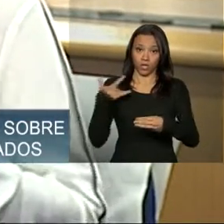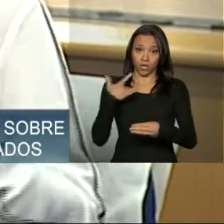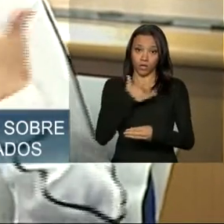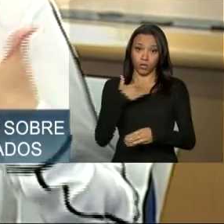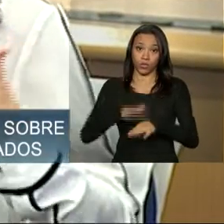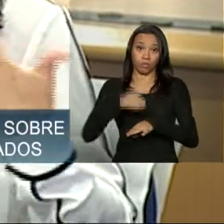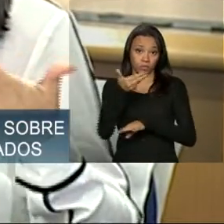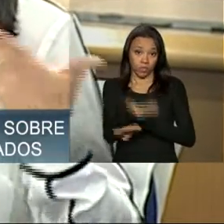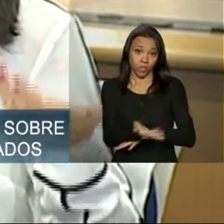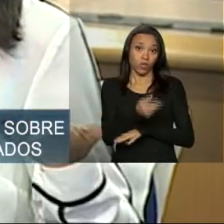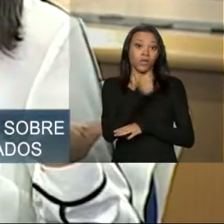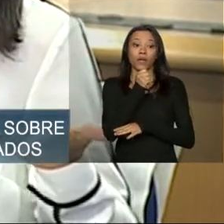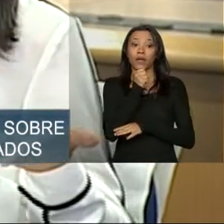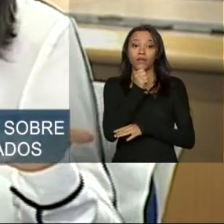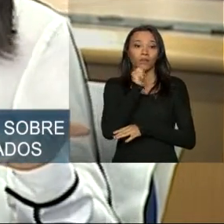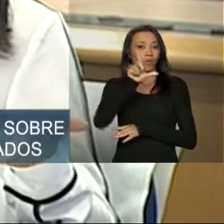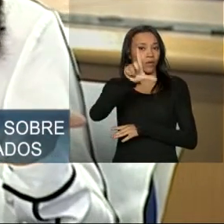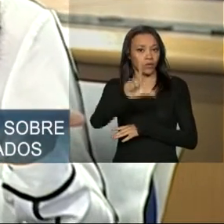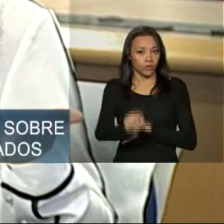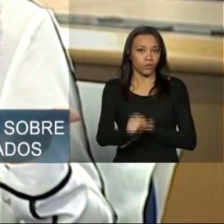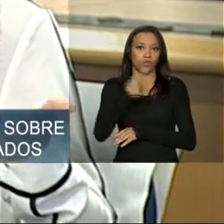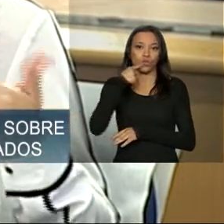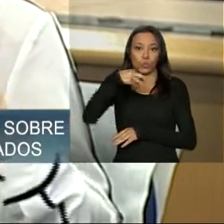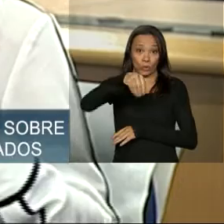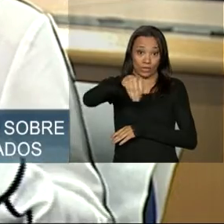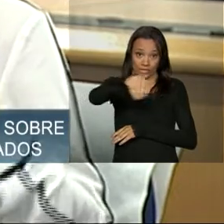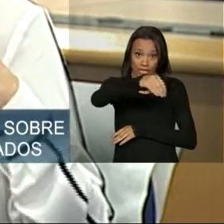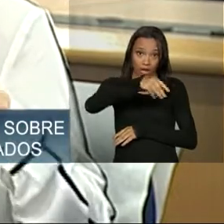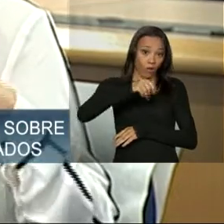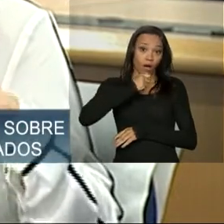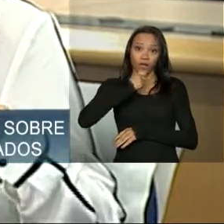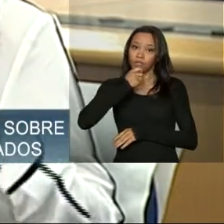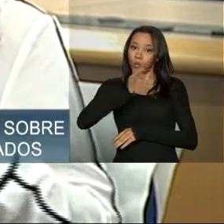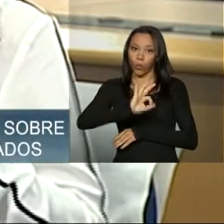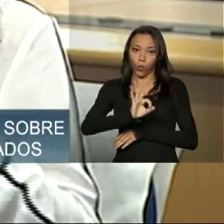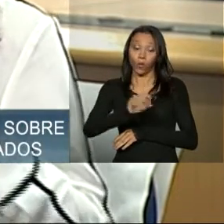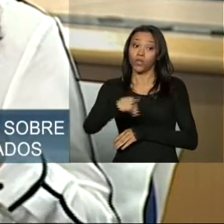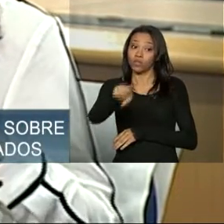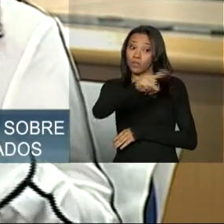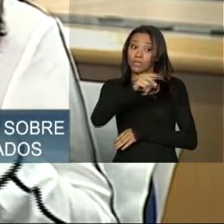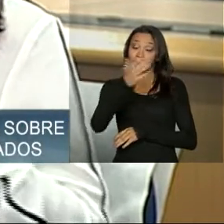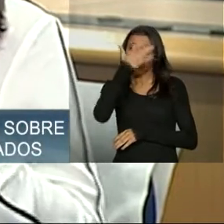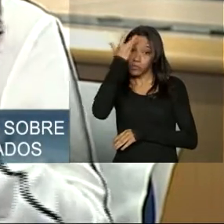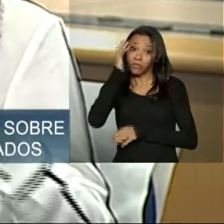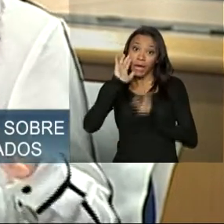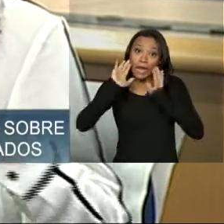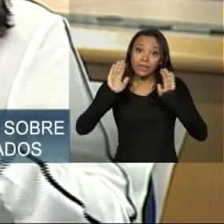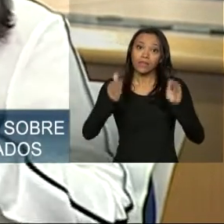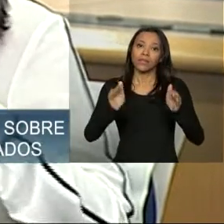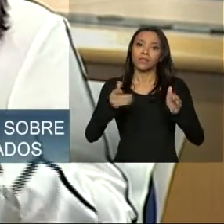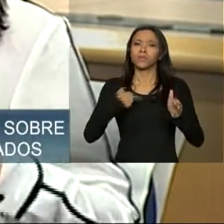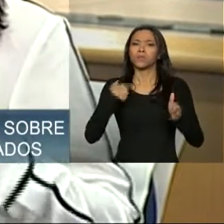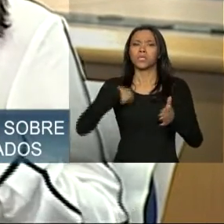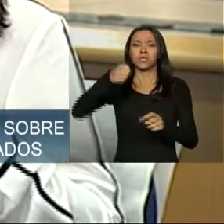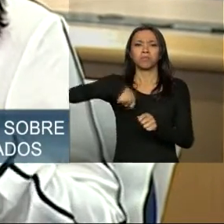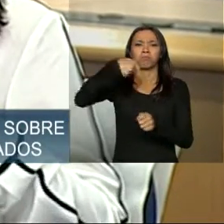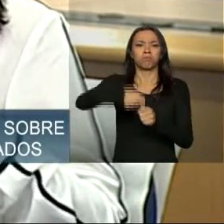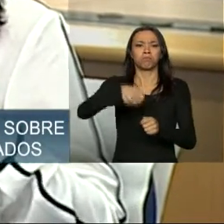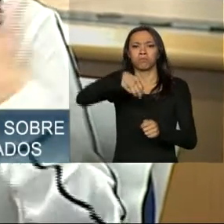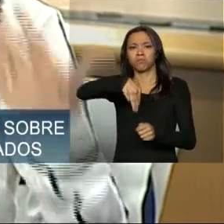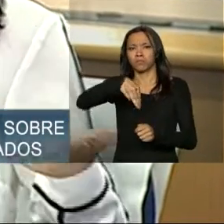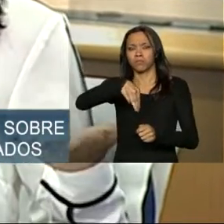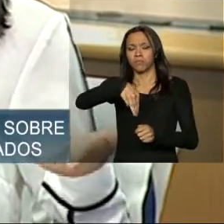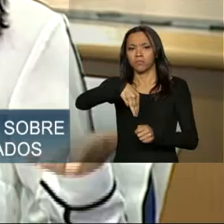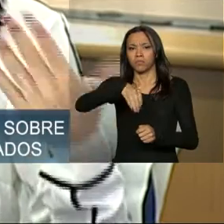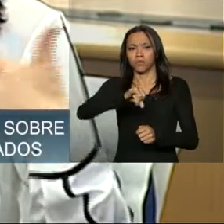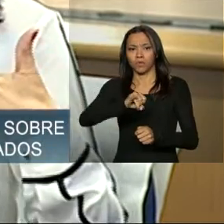o sódio, o consumidor deve ficar, então, mais atento. E eu gostaria de saber se é só uma parceria, ou seja, não tem multa, não tem punição para quem não